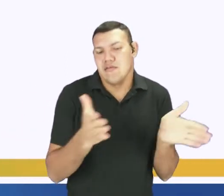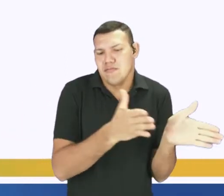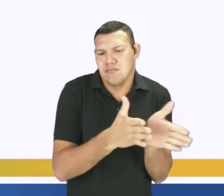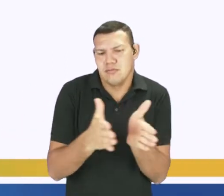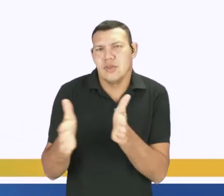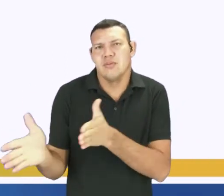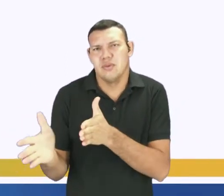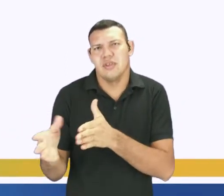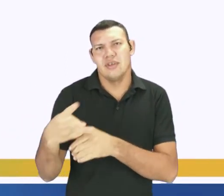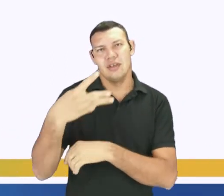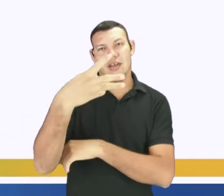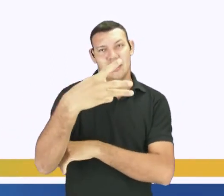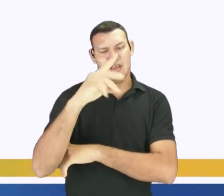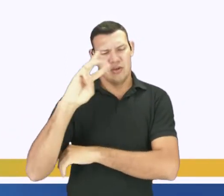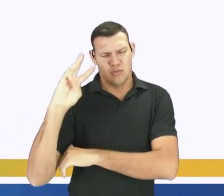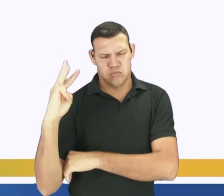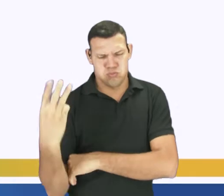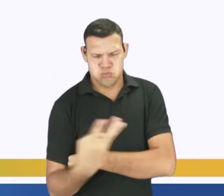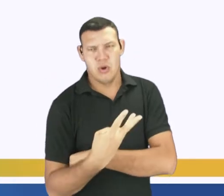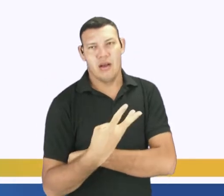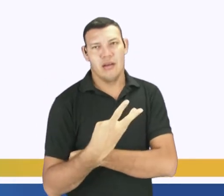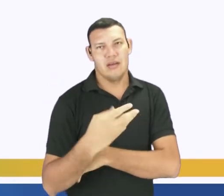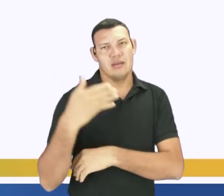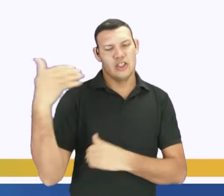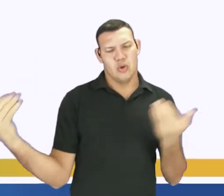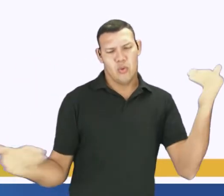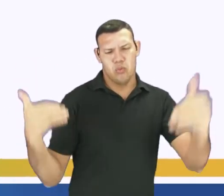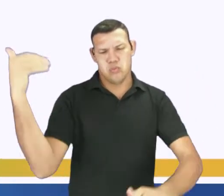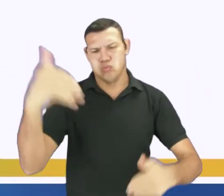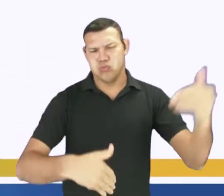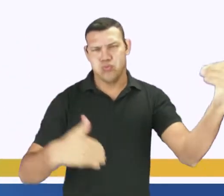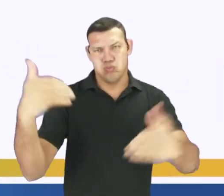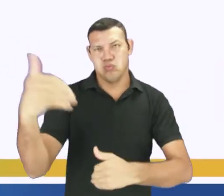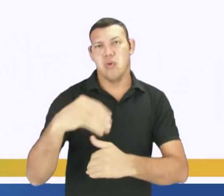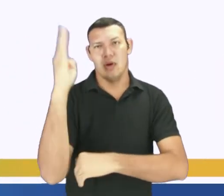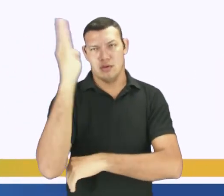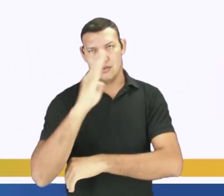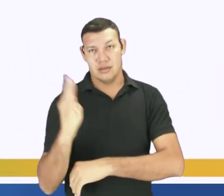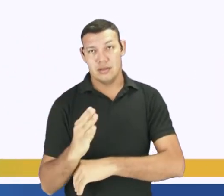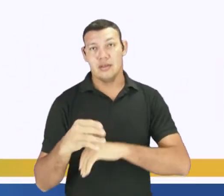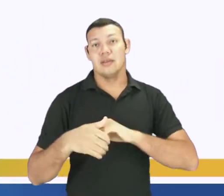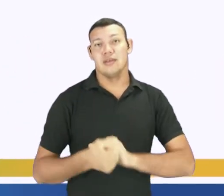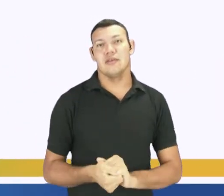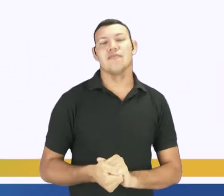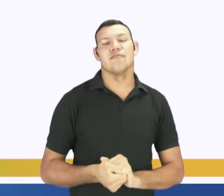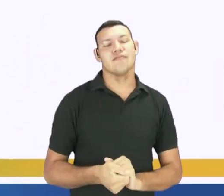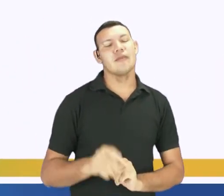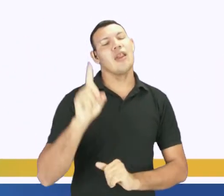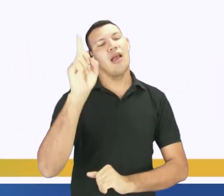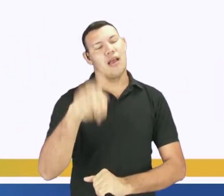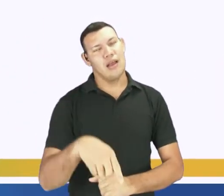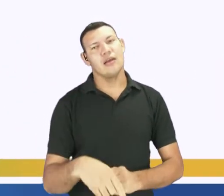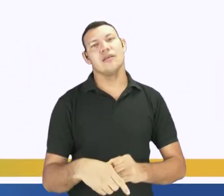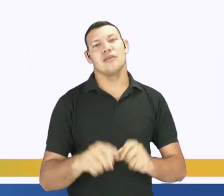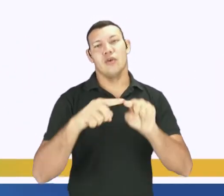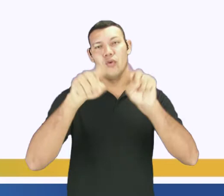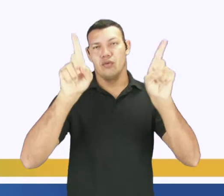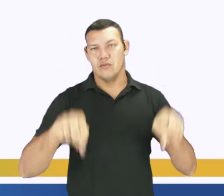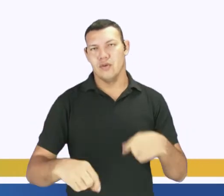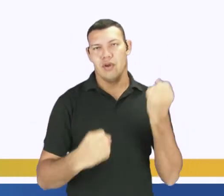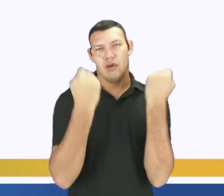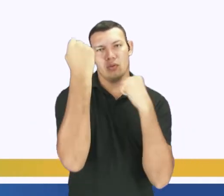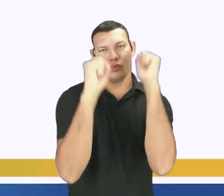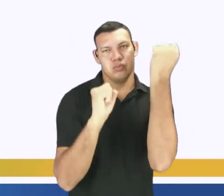3 milhões de imigrantes que entraram no Brasil entre 1889 e 1930 vão se tornar os operários dessas indústrias, tá